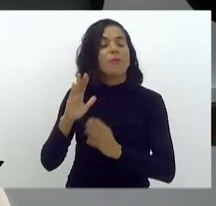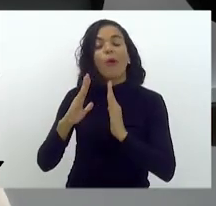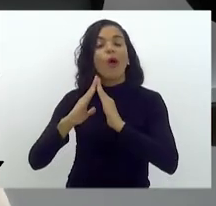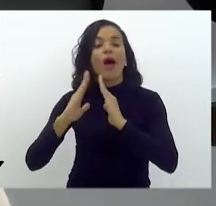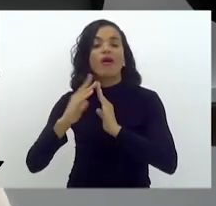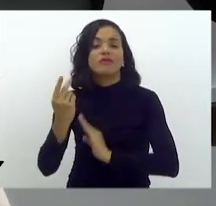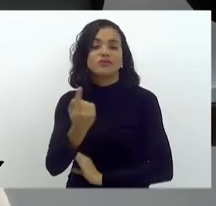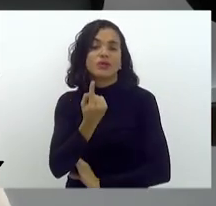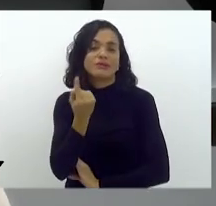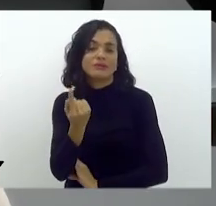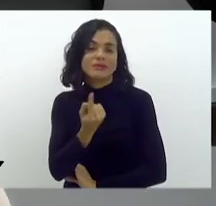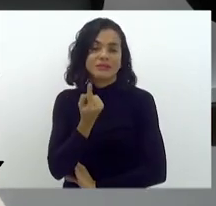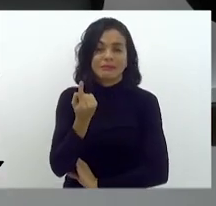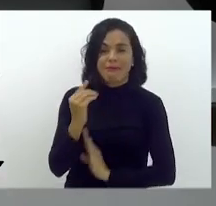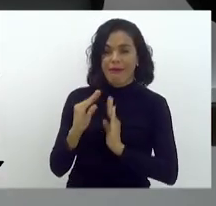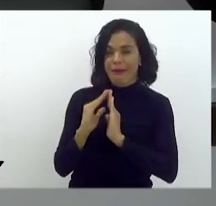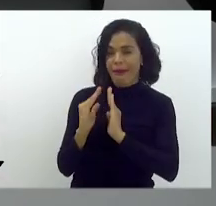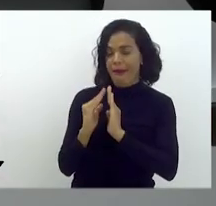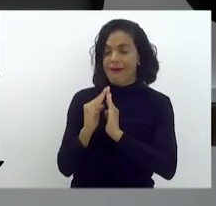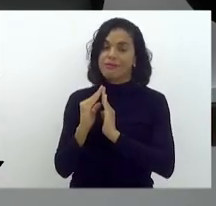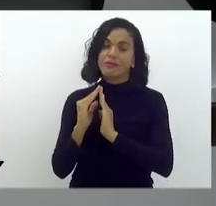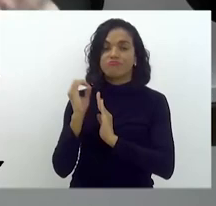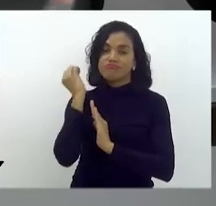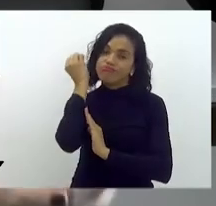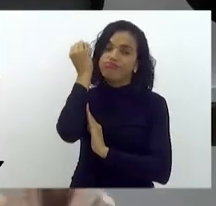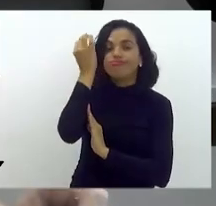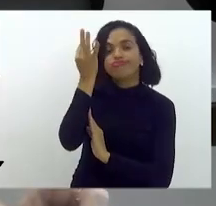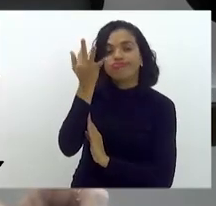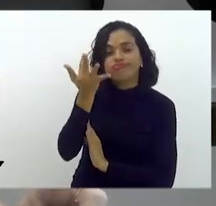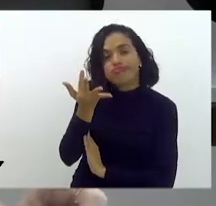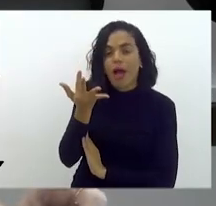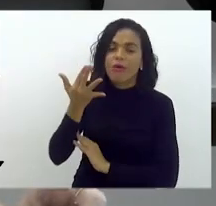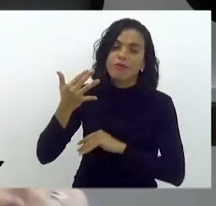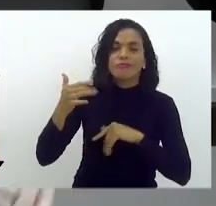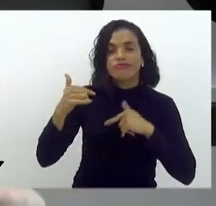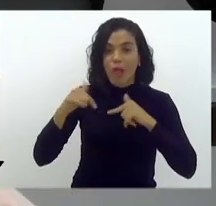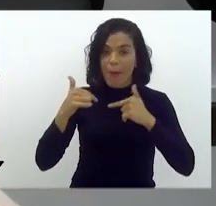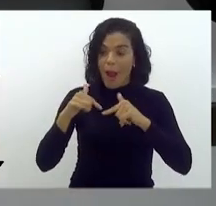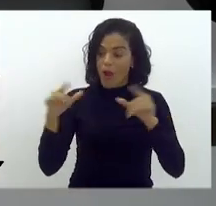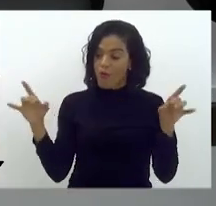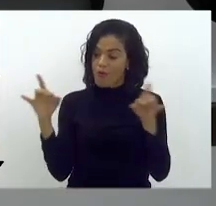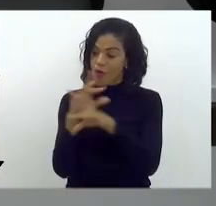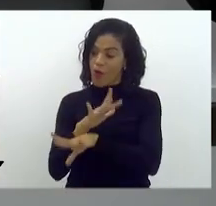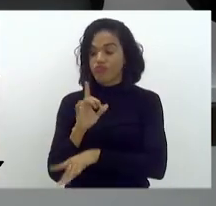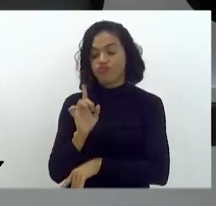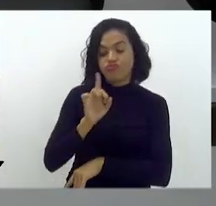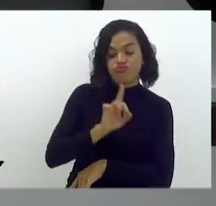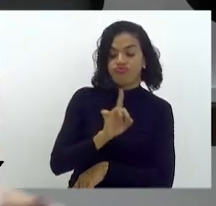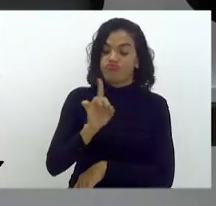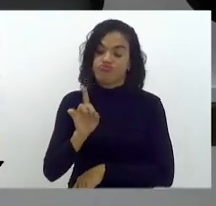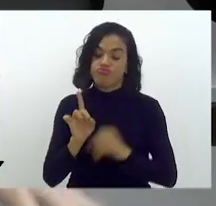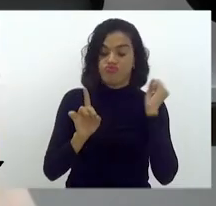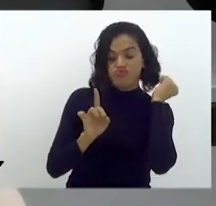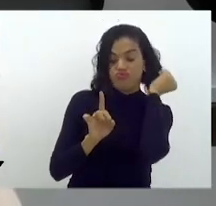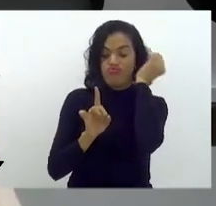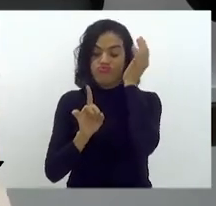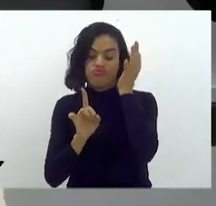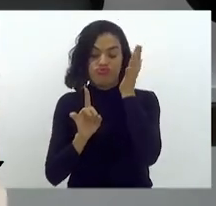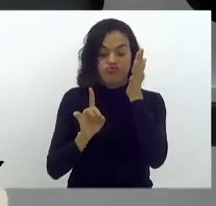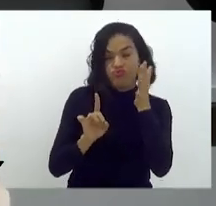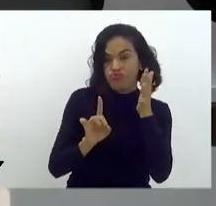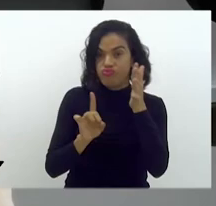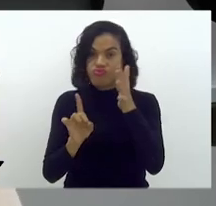bairro ela morava sozinha em casa e chegava de madrugada vindo do trabalho mas ainda assim chegava de madrugada Então compreendo